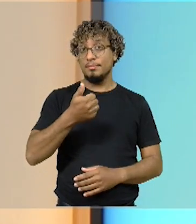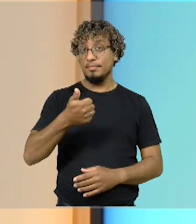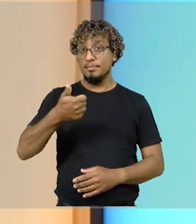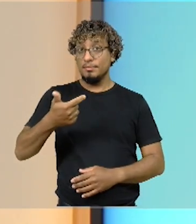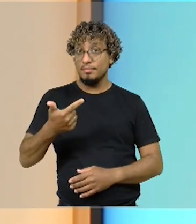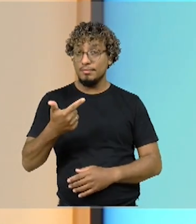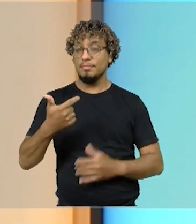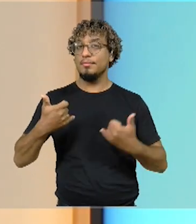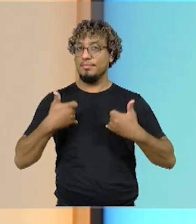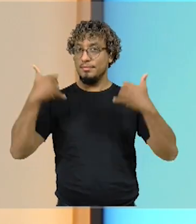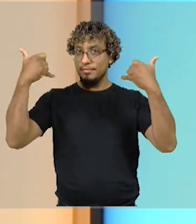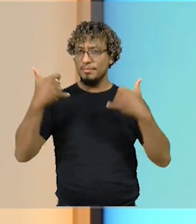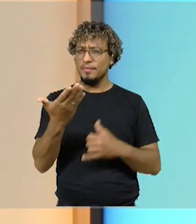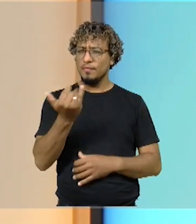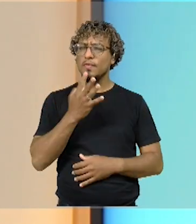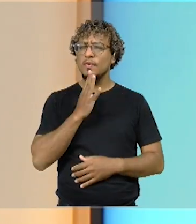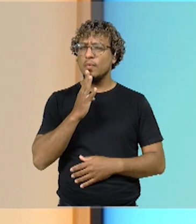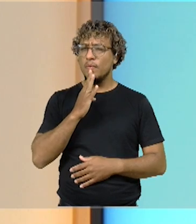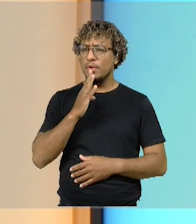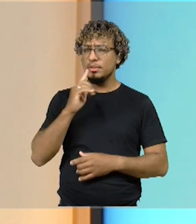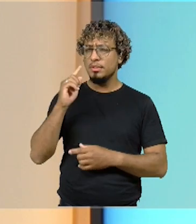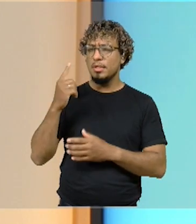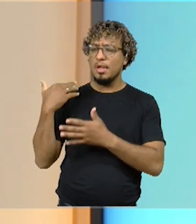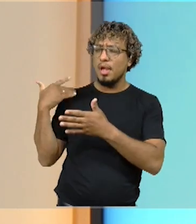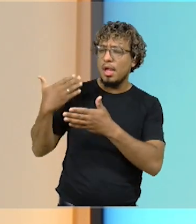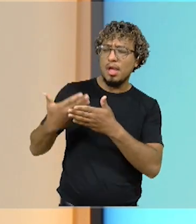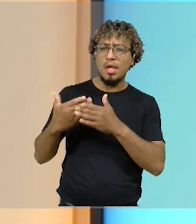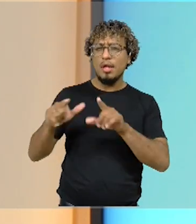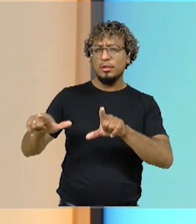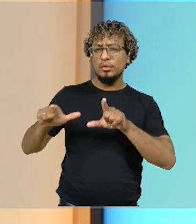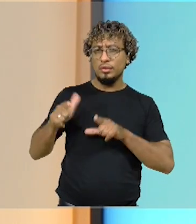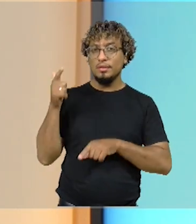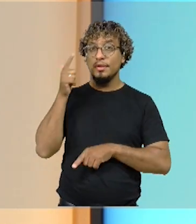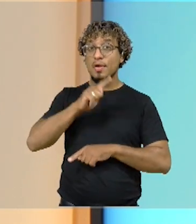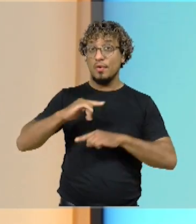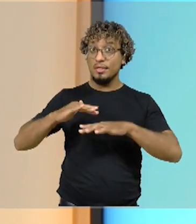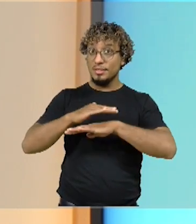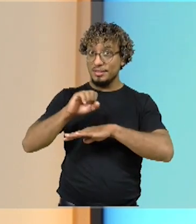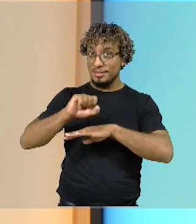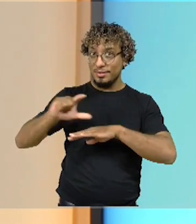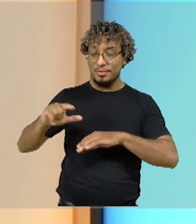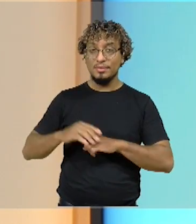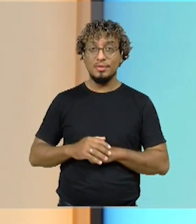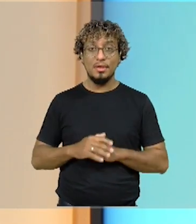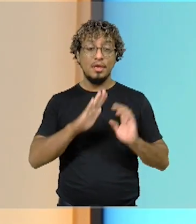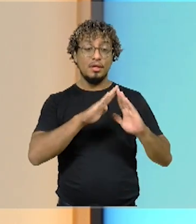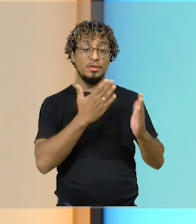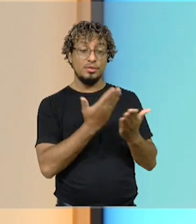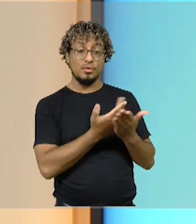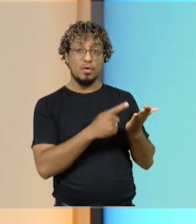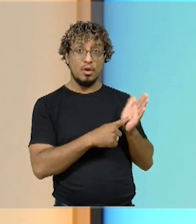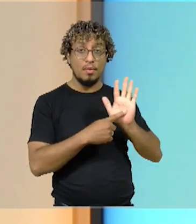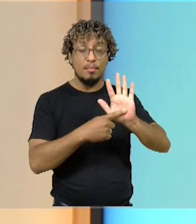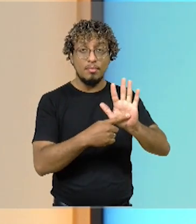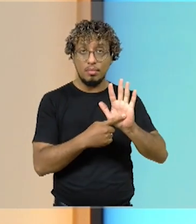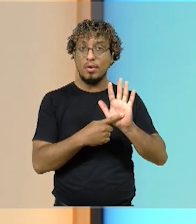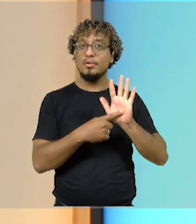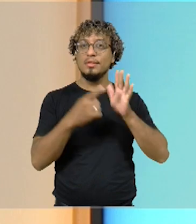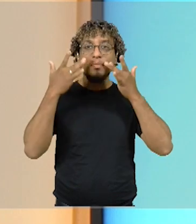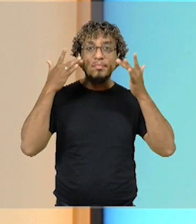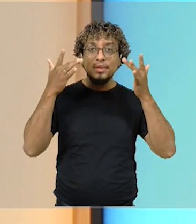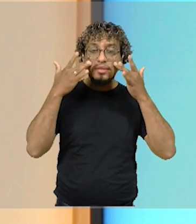anos. Conheça as origens dos vários títulos que a cidade ganhou ao longo dos anos. Escola Expressar realiza espetáculo neste fim de